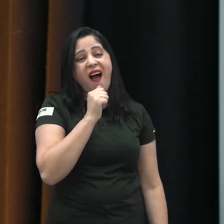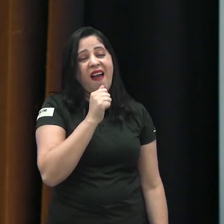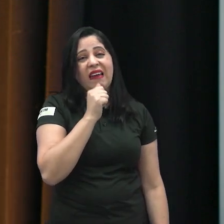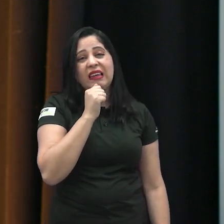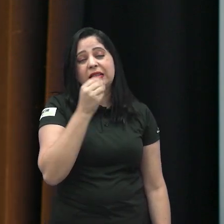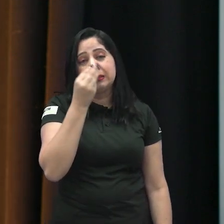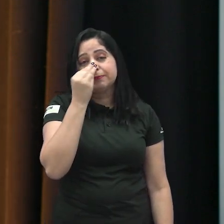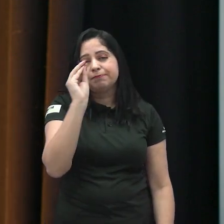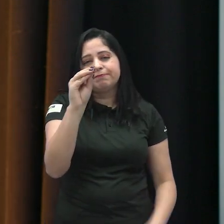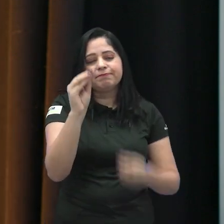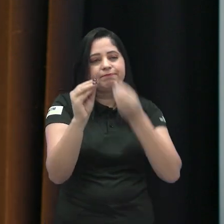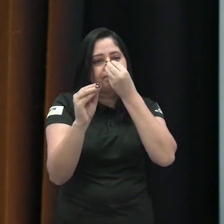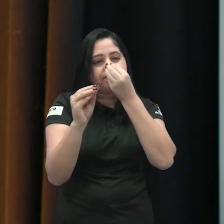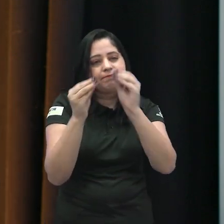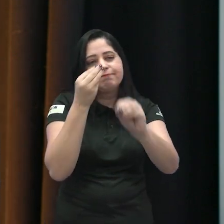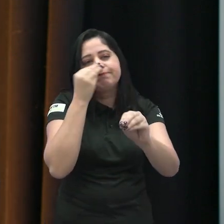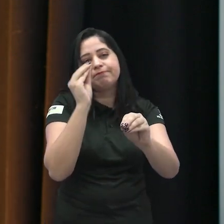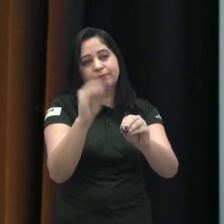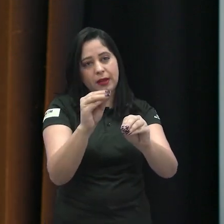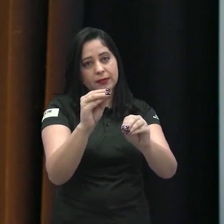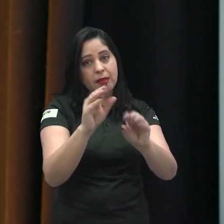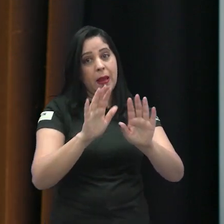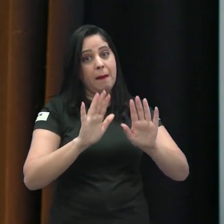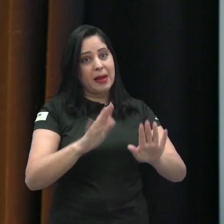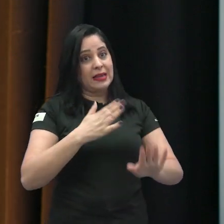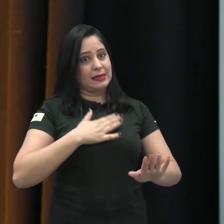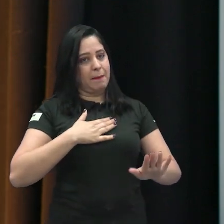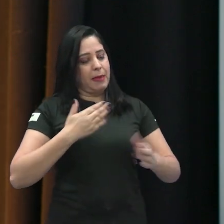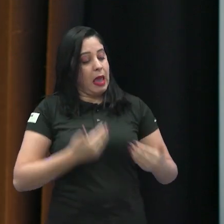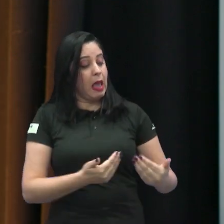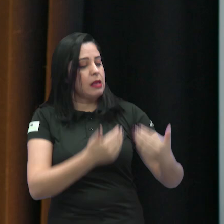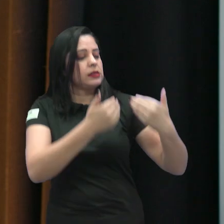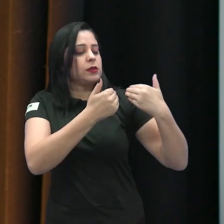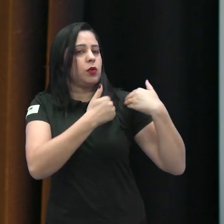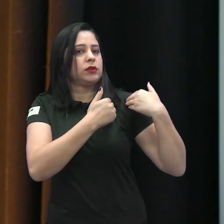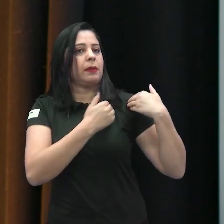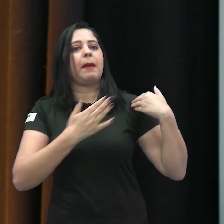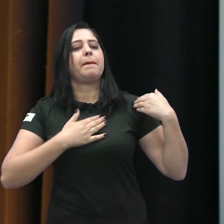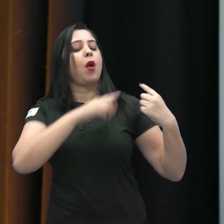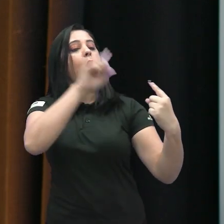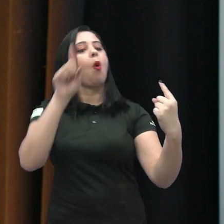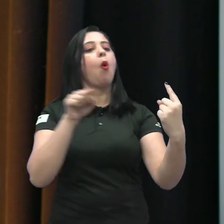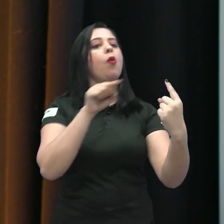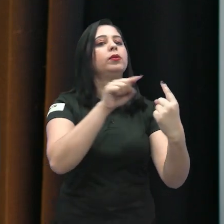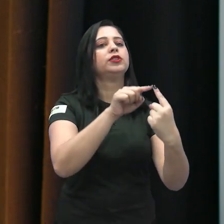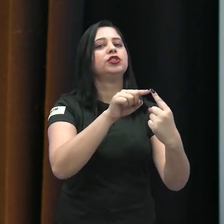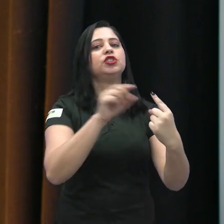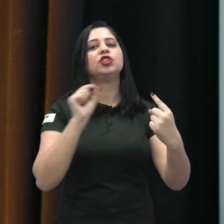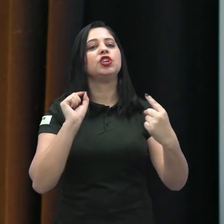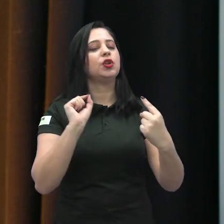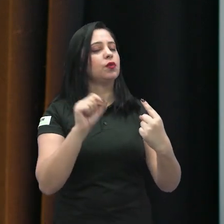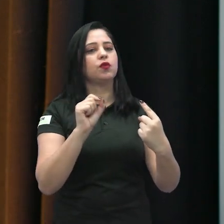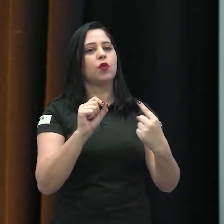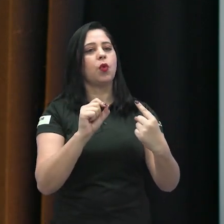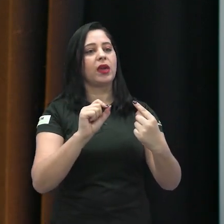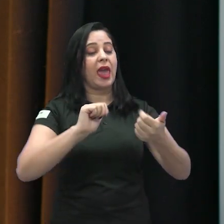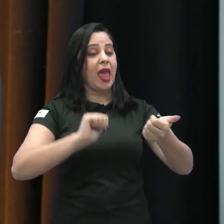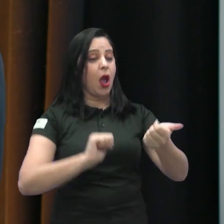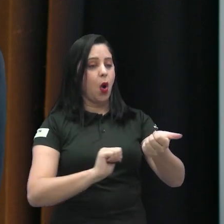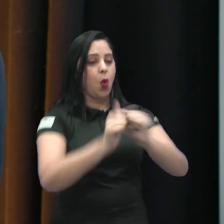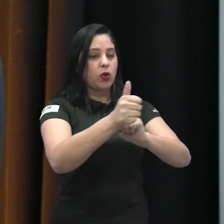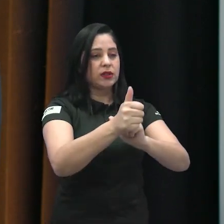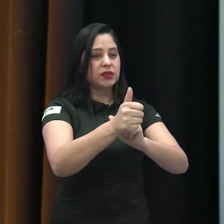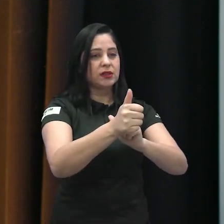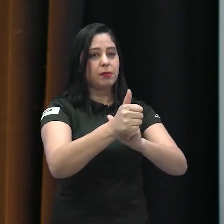pouco valorizada e que é uma missão de vida poder levar uma gama de benefícios que o